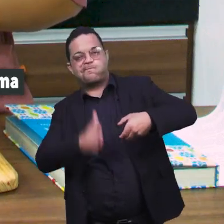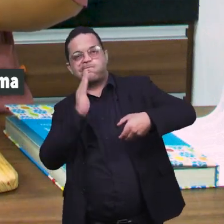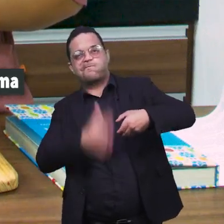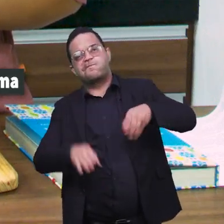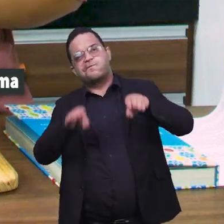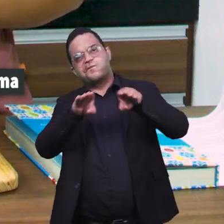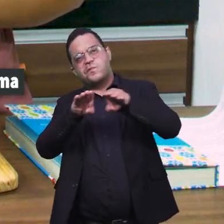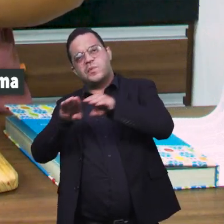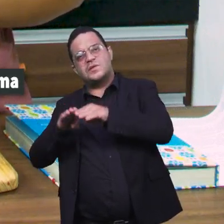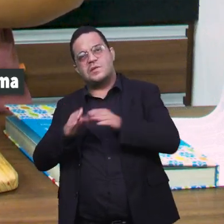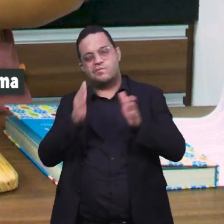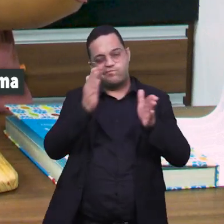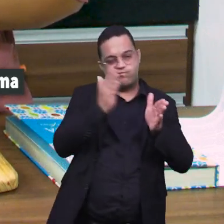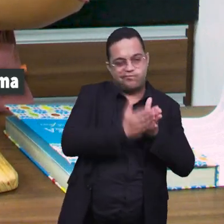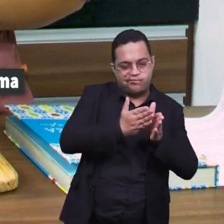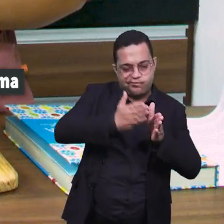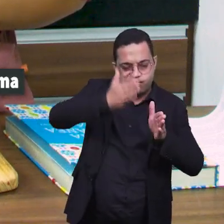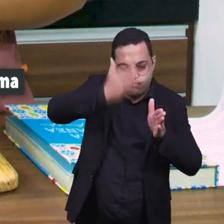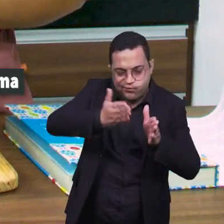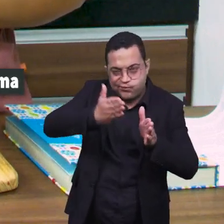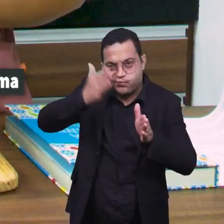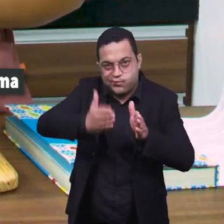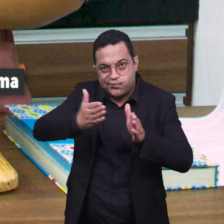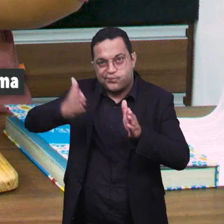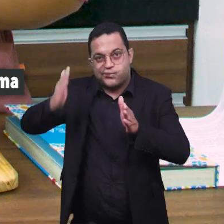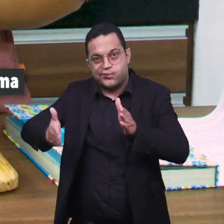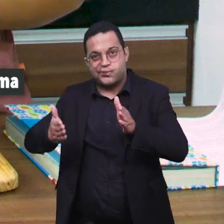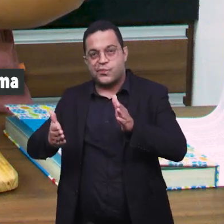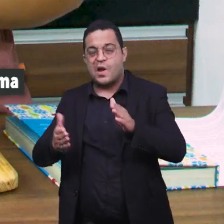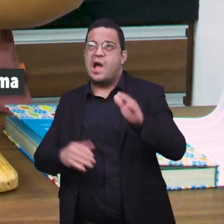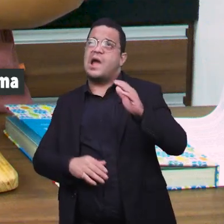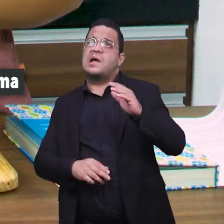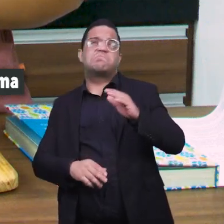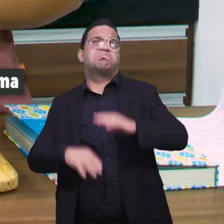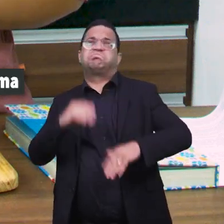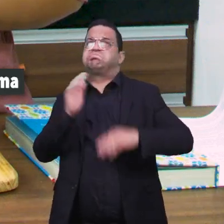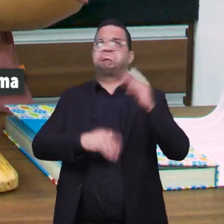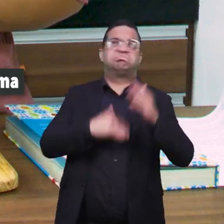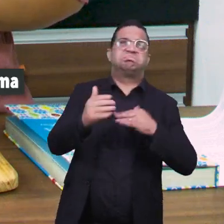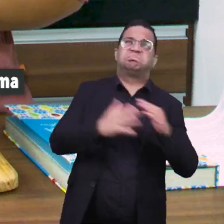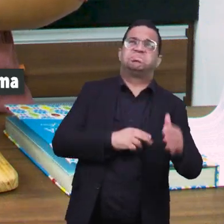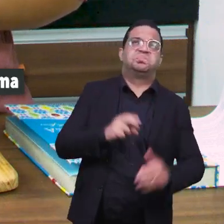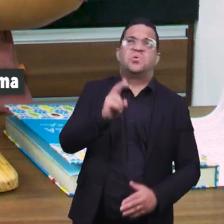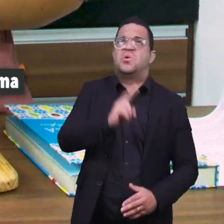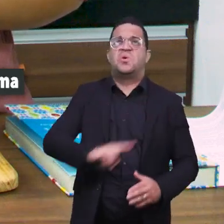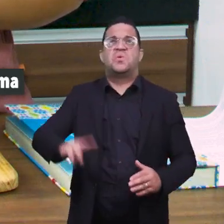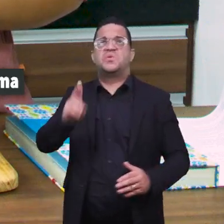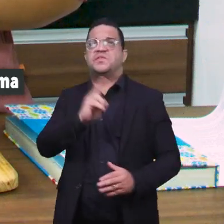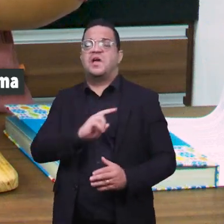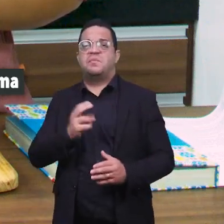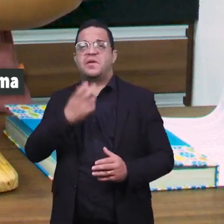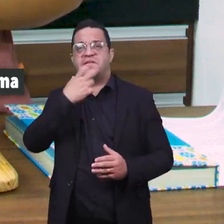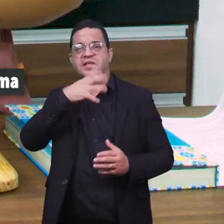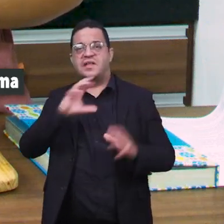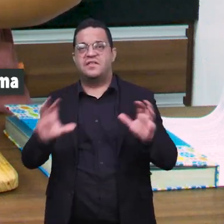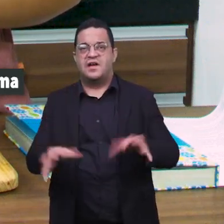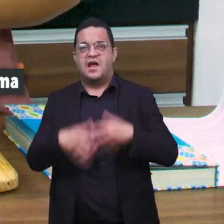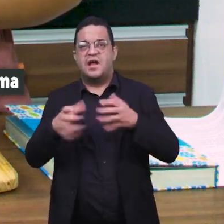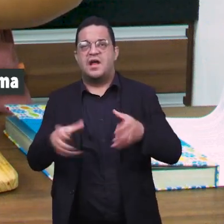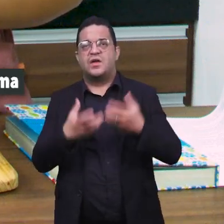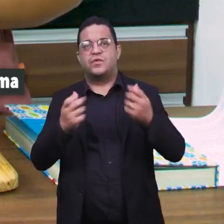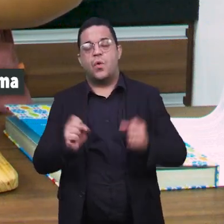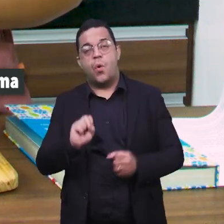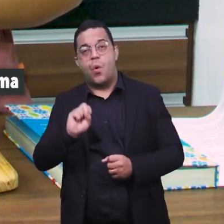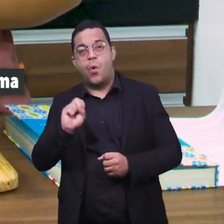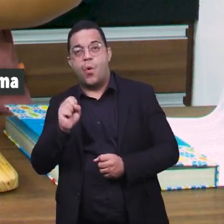uniforme. Ah, Aquila, mas eu quero cortar para um vinagrete, um molho campanha, algo que vou fazer